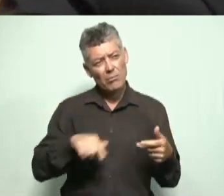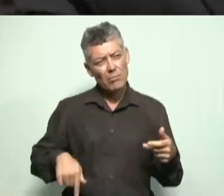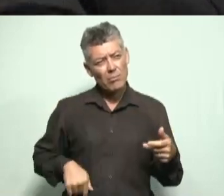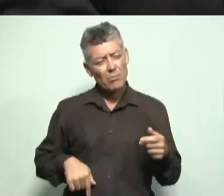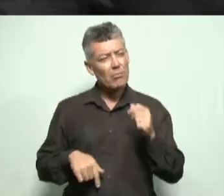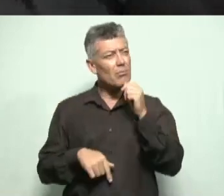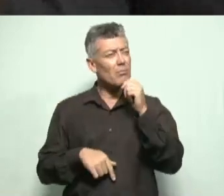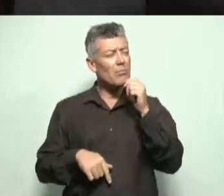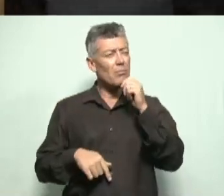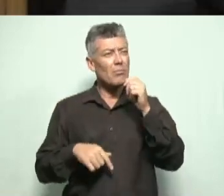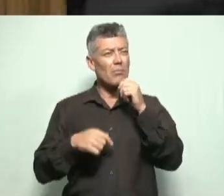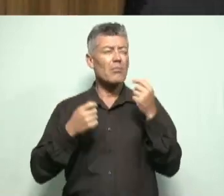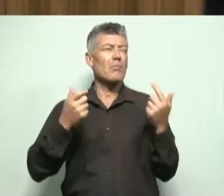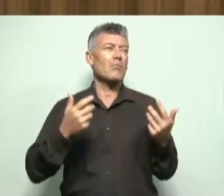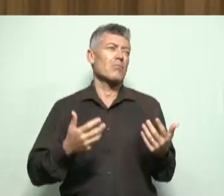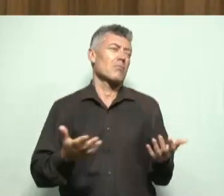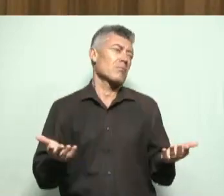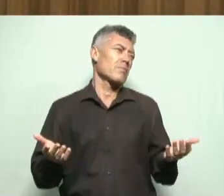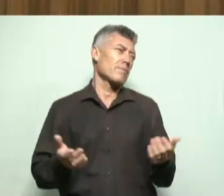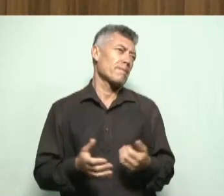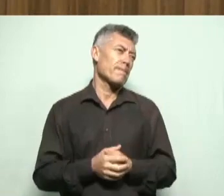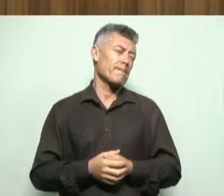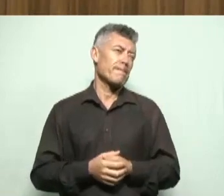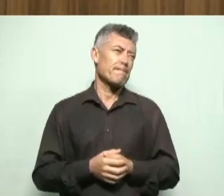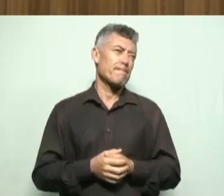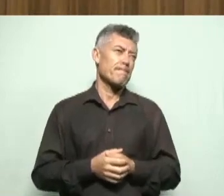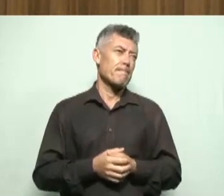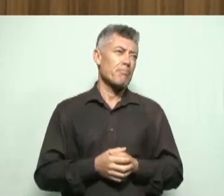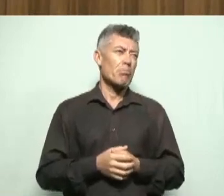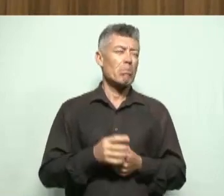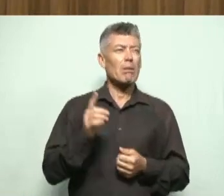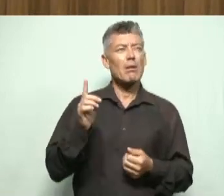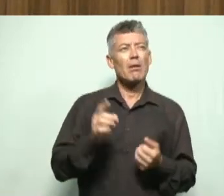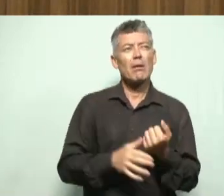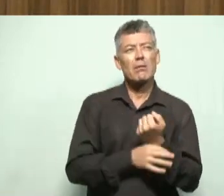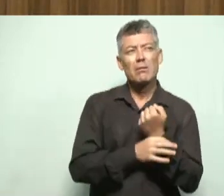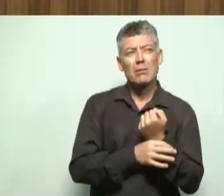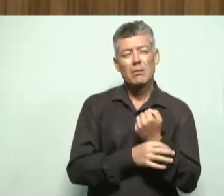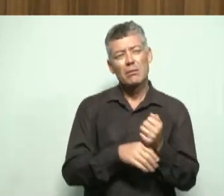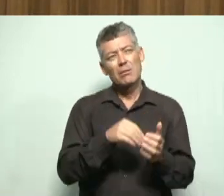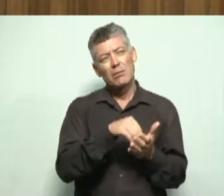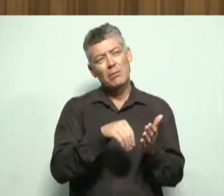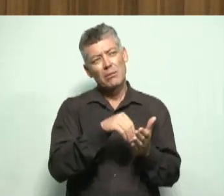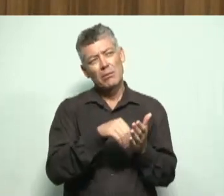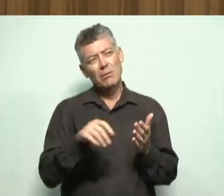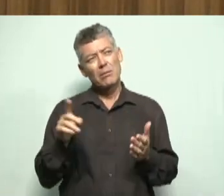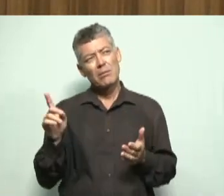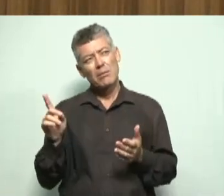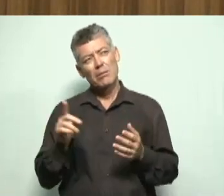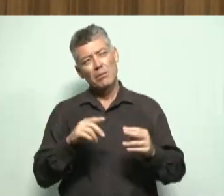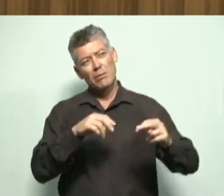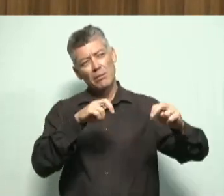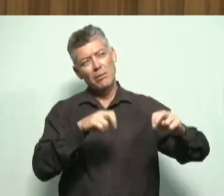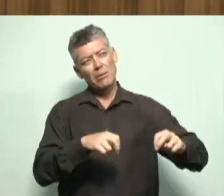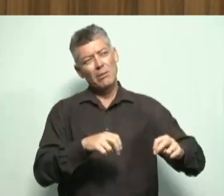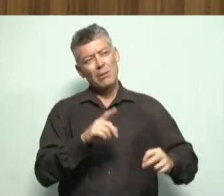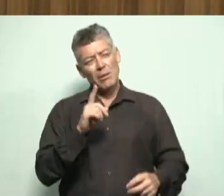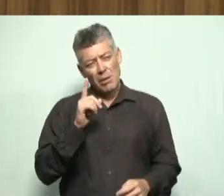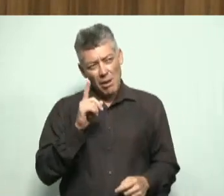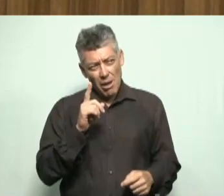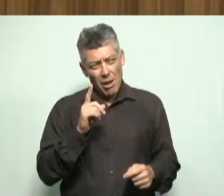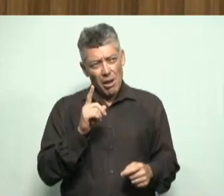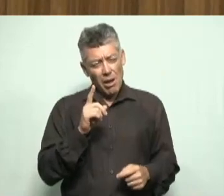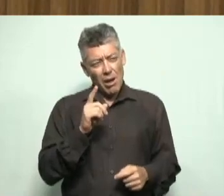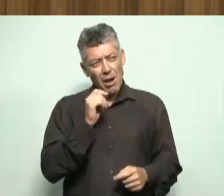explica. É inadmissível um secretário de segurança sentar, e aí eu vou usar aqui as